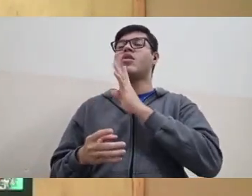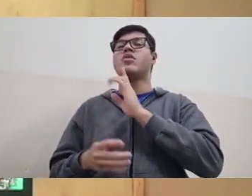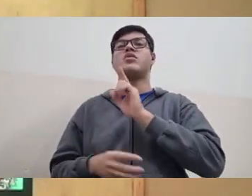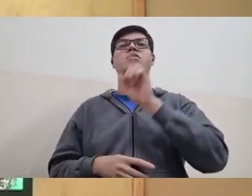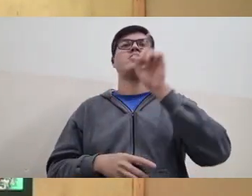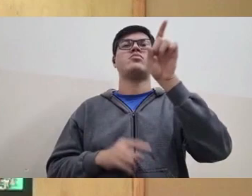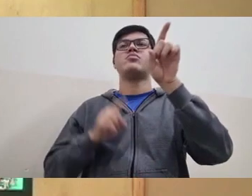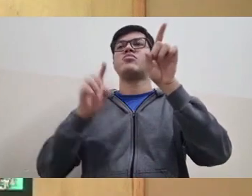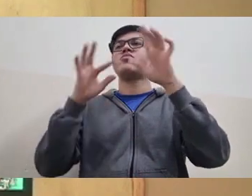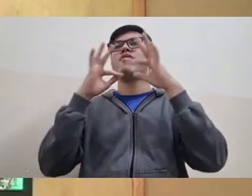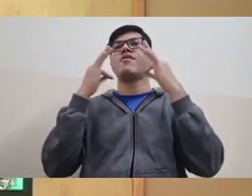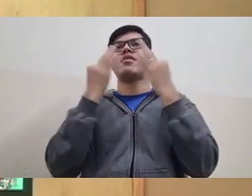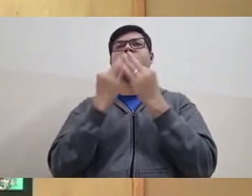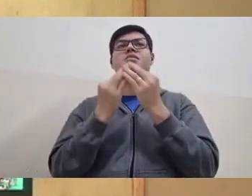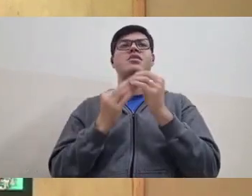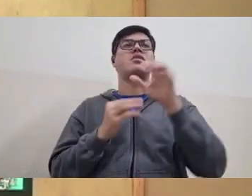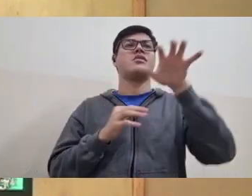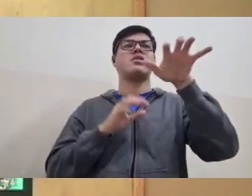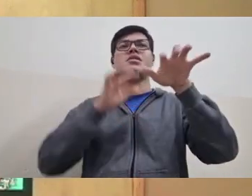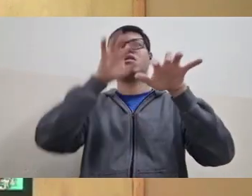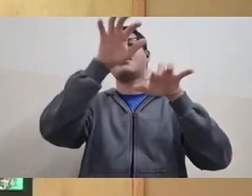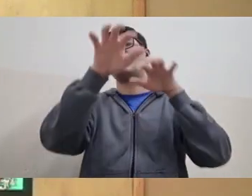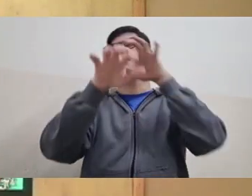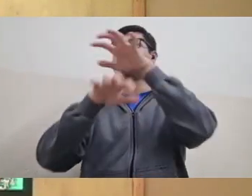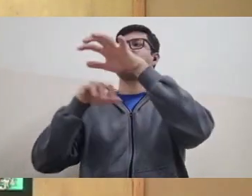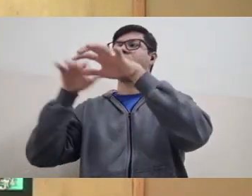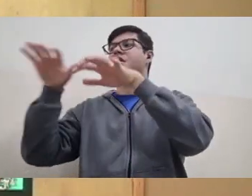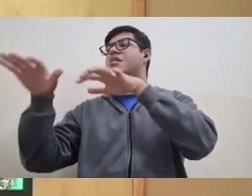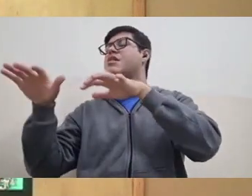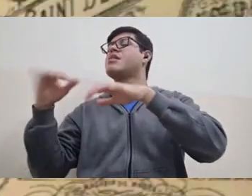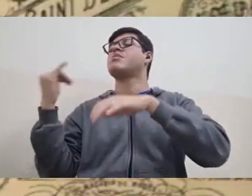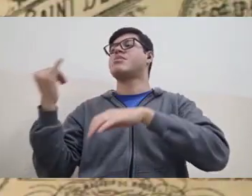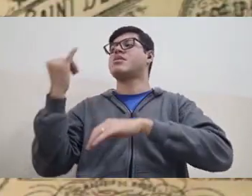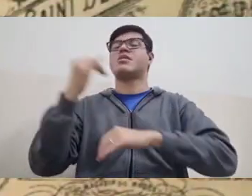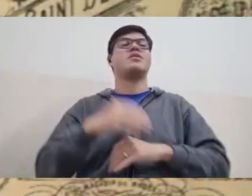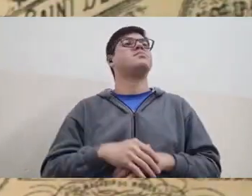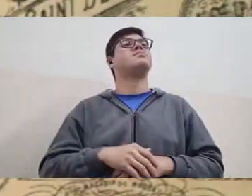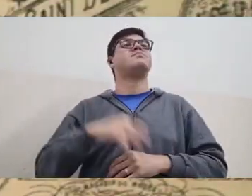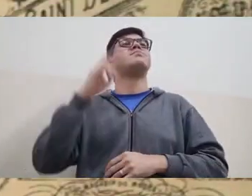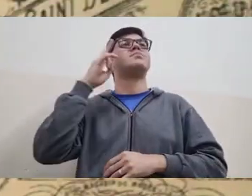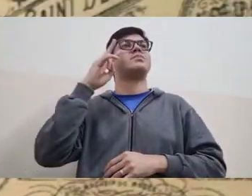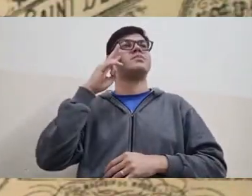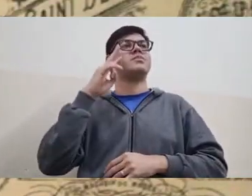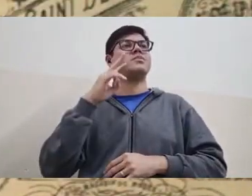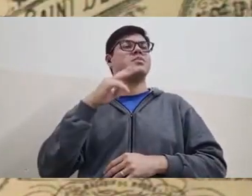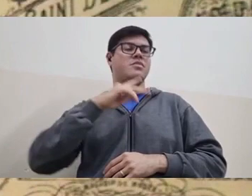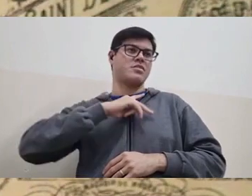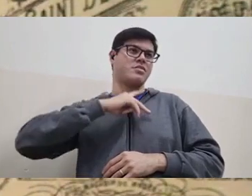a outra. Eu acho que é muito importante isso, né, Rodolfo? É uma história, né? Todo mundo tem a sua